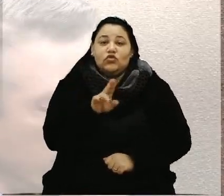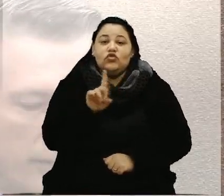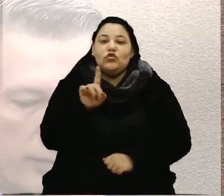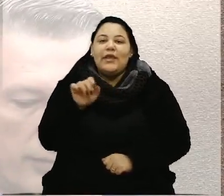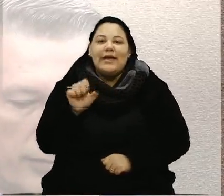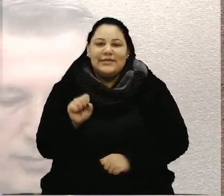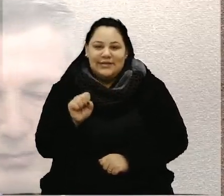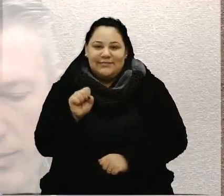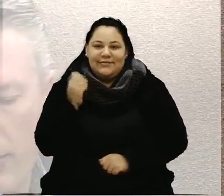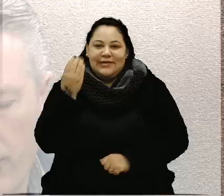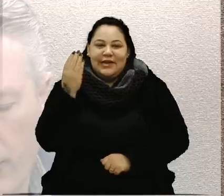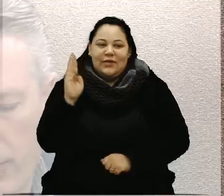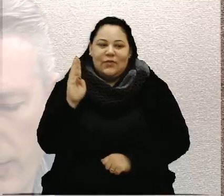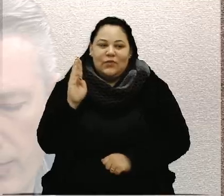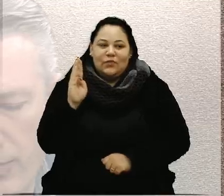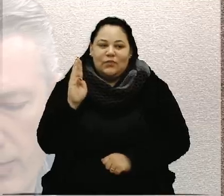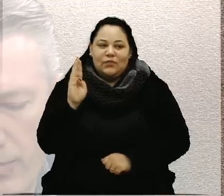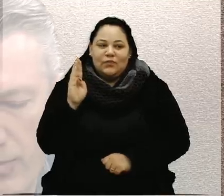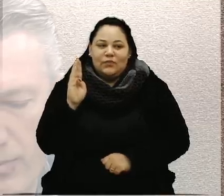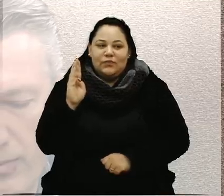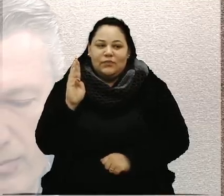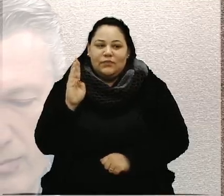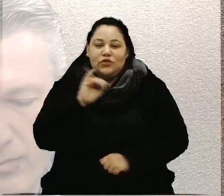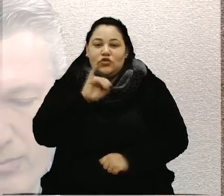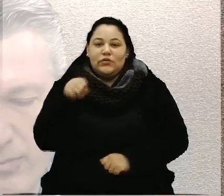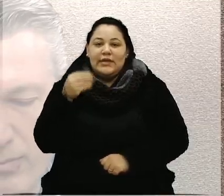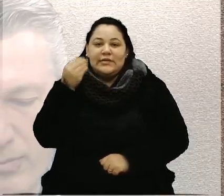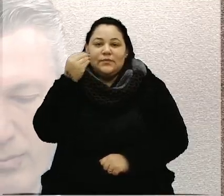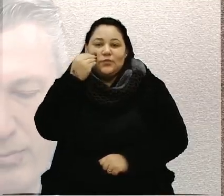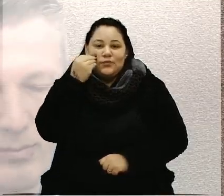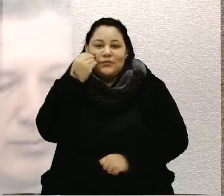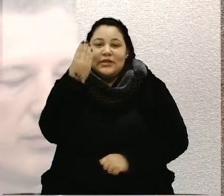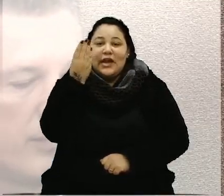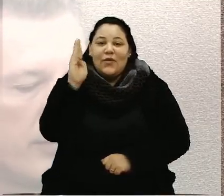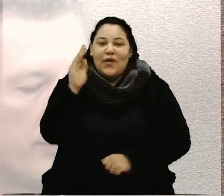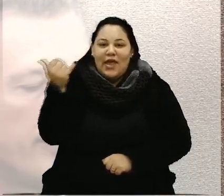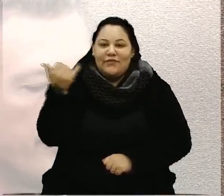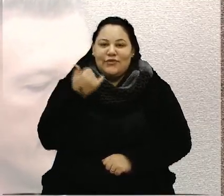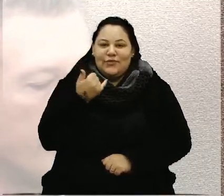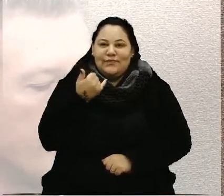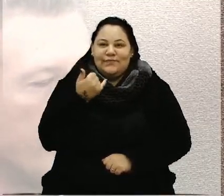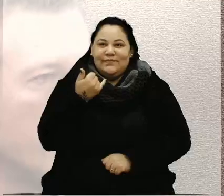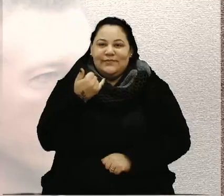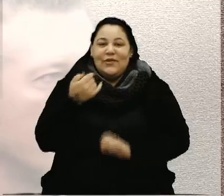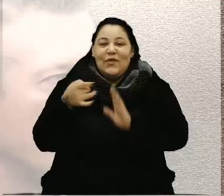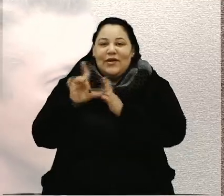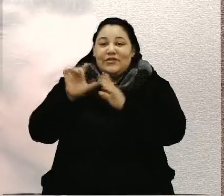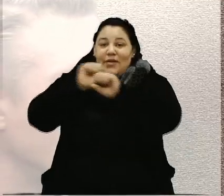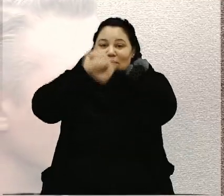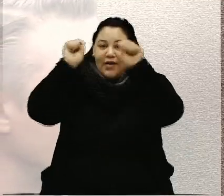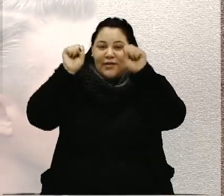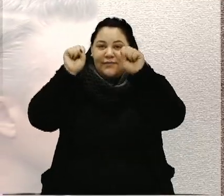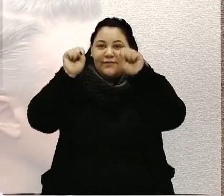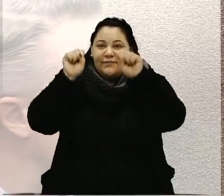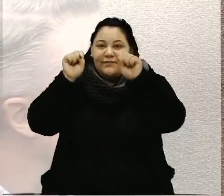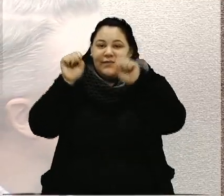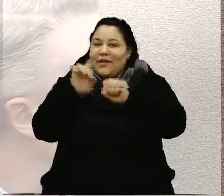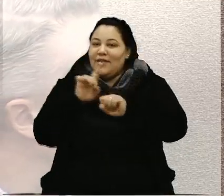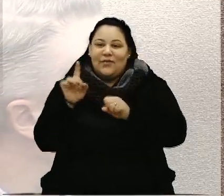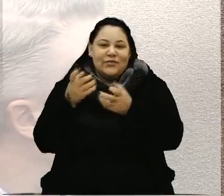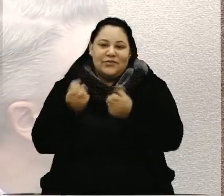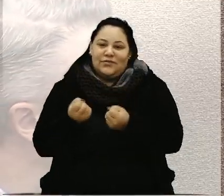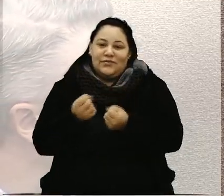avisou. Ele falou da negação. E Pedro, antes que o galo cantasse, negou ele 3